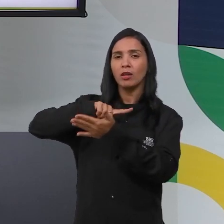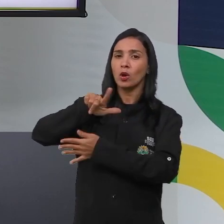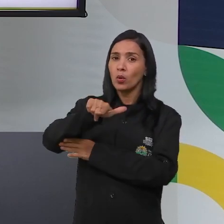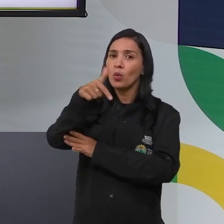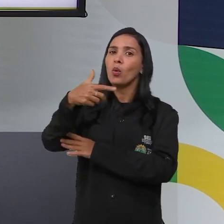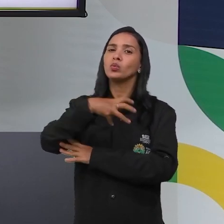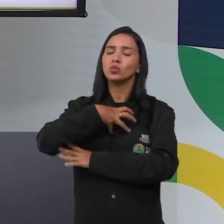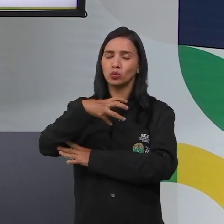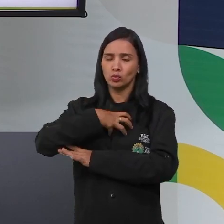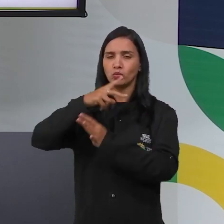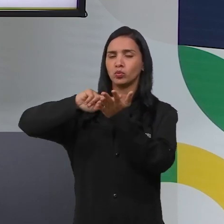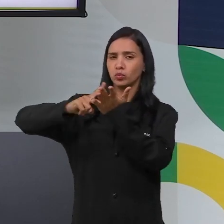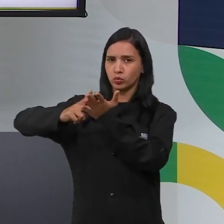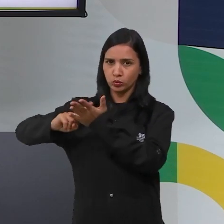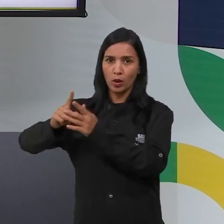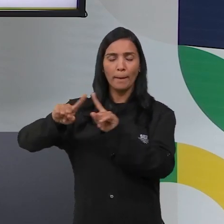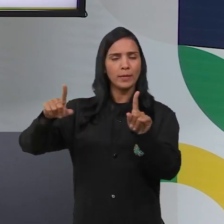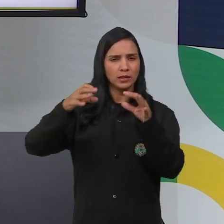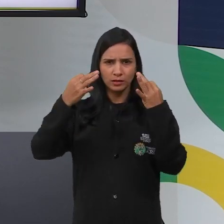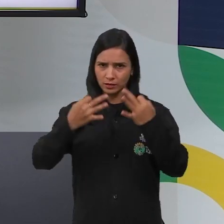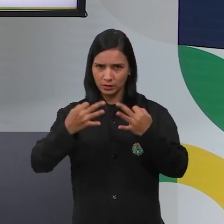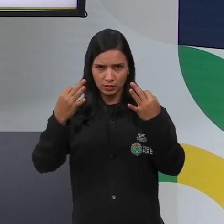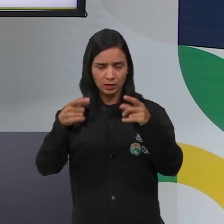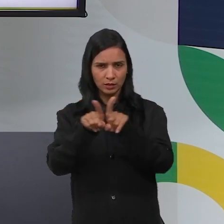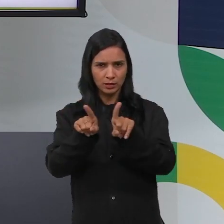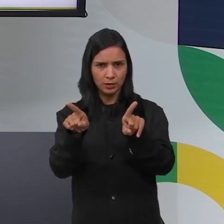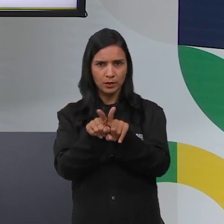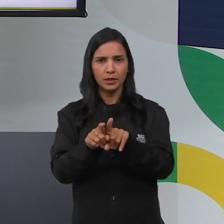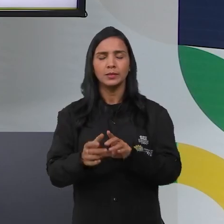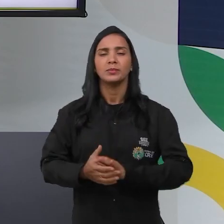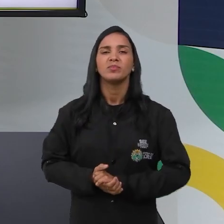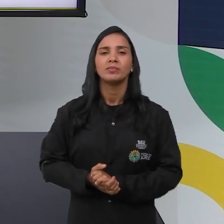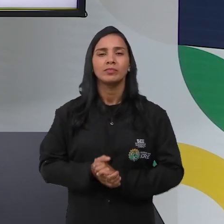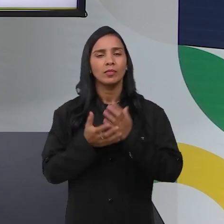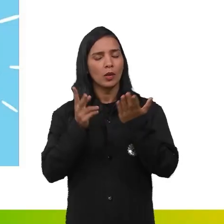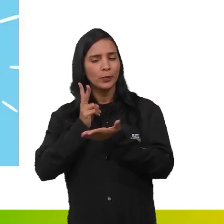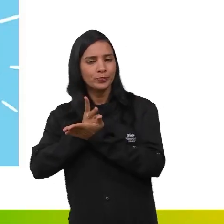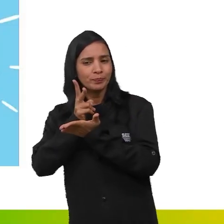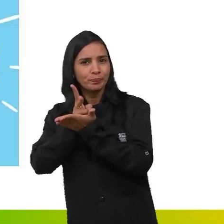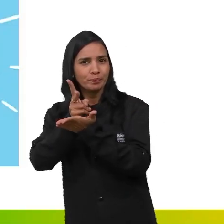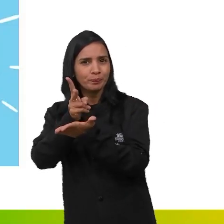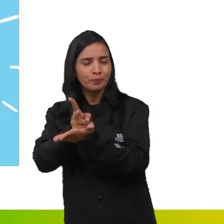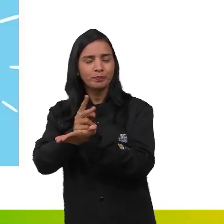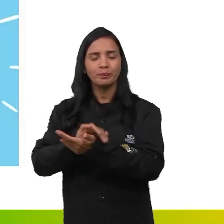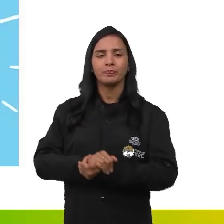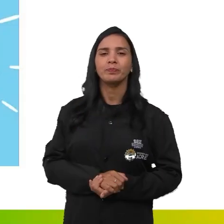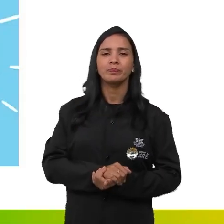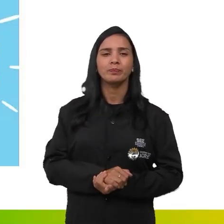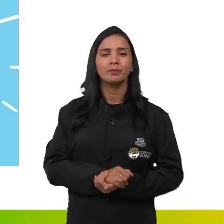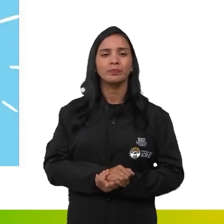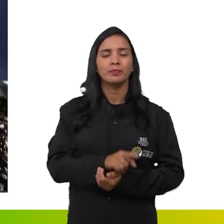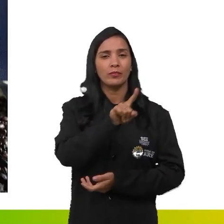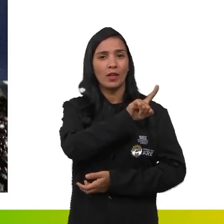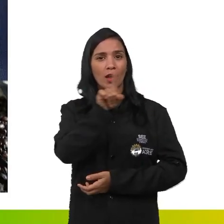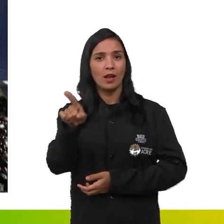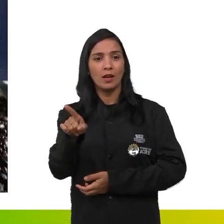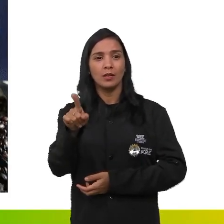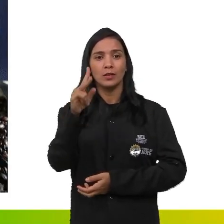de tradução, mas que também são equivalentes. Tudo bem? Continuando, observem agora